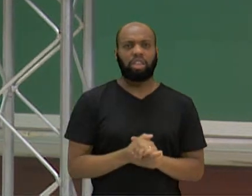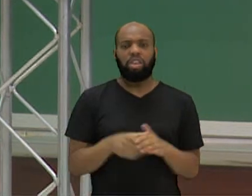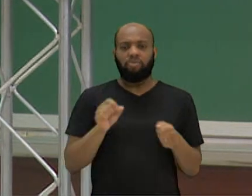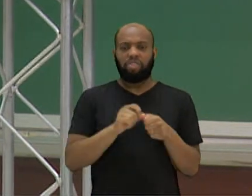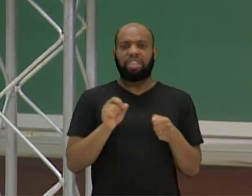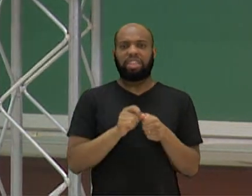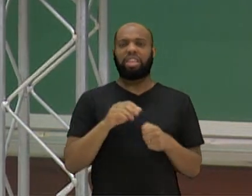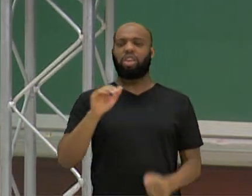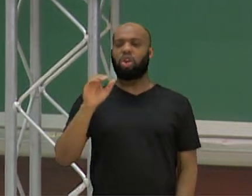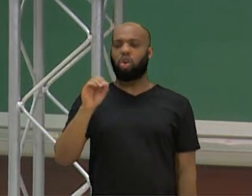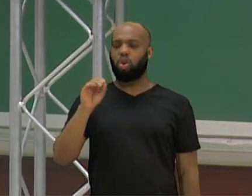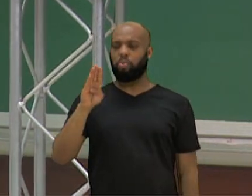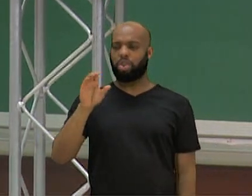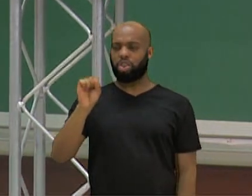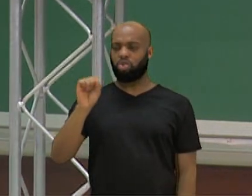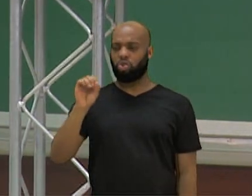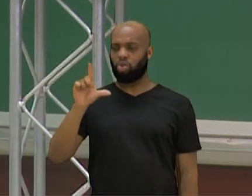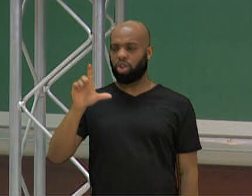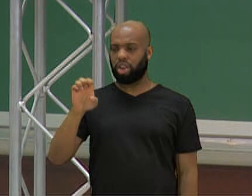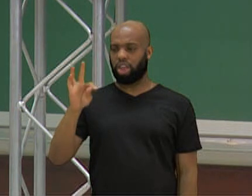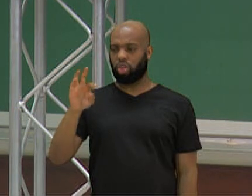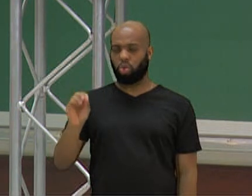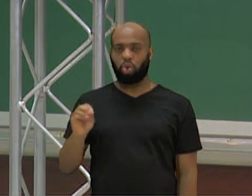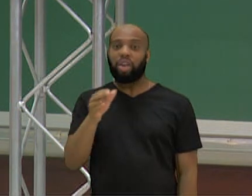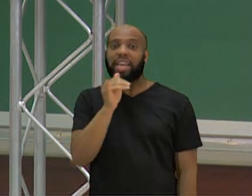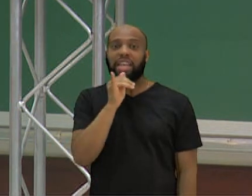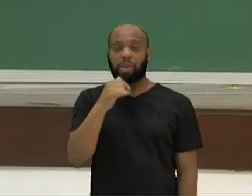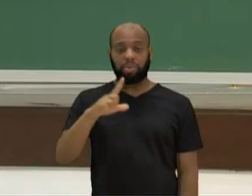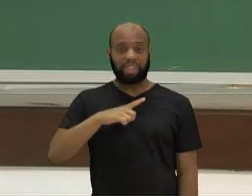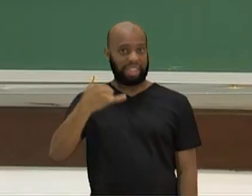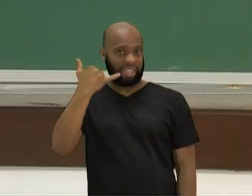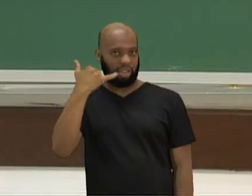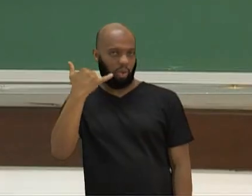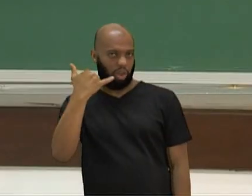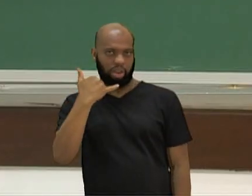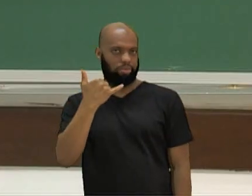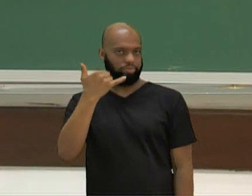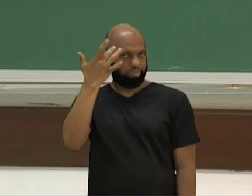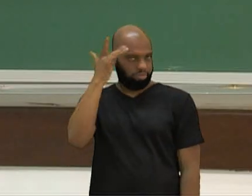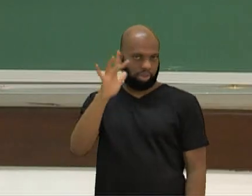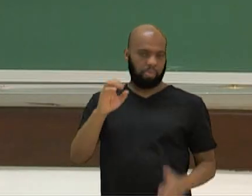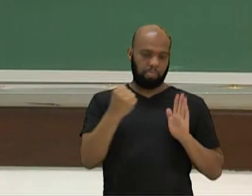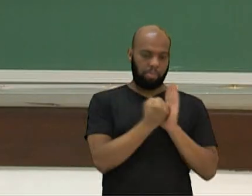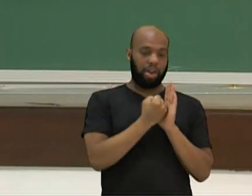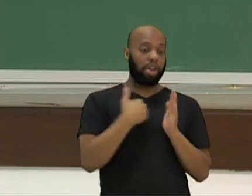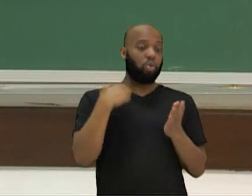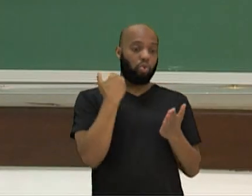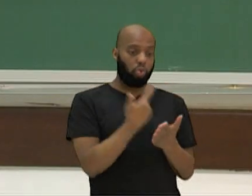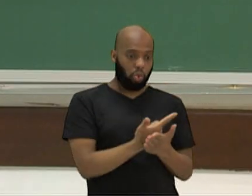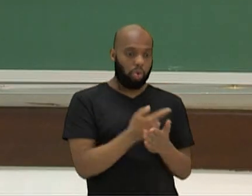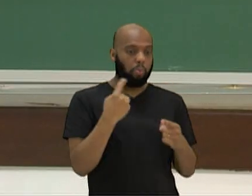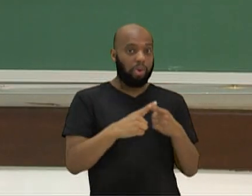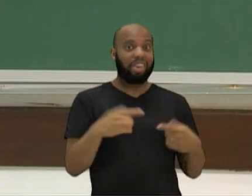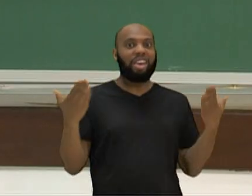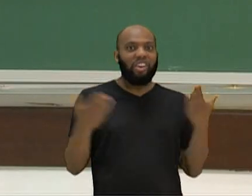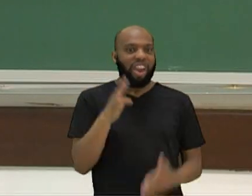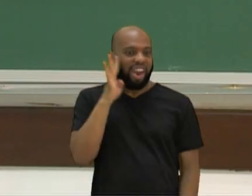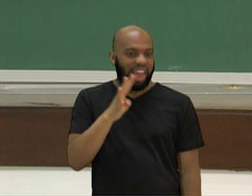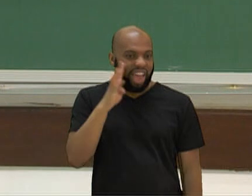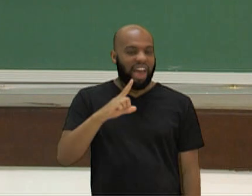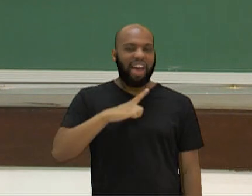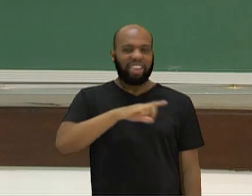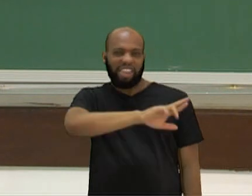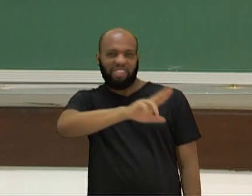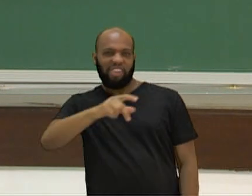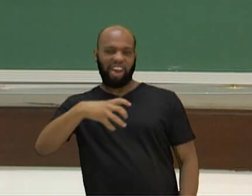obsoletos? Tipo, saiu um celular aqui, SP XY1, E eu vou comprar porque ele é o celular mais legal, ele tem 5